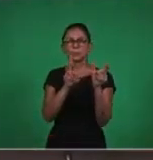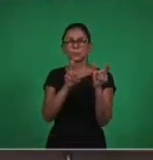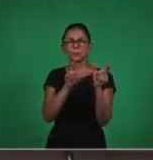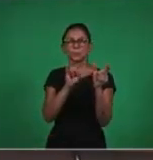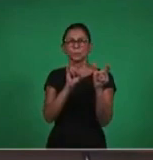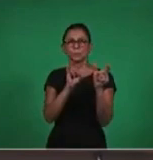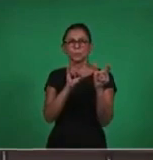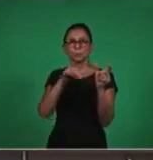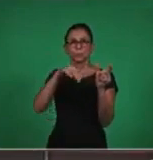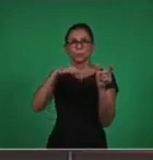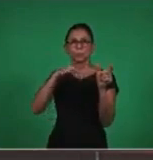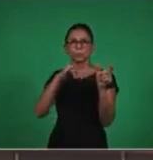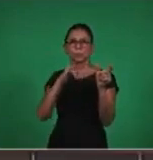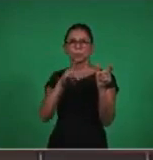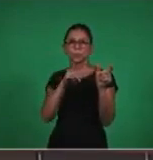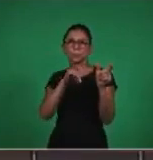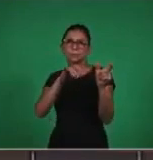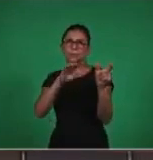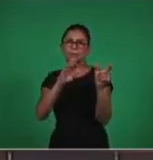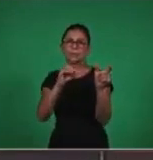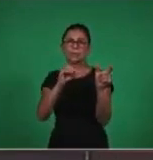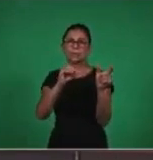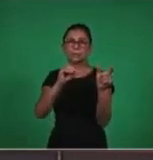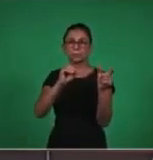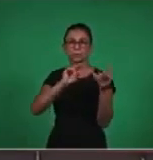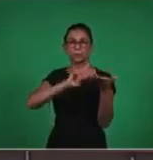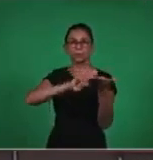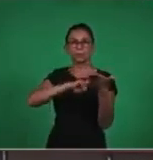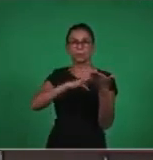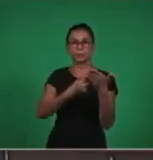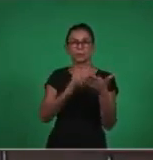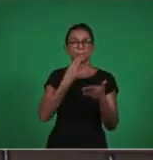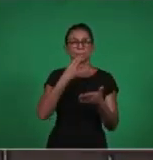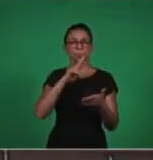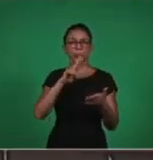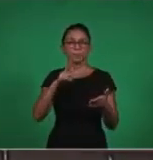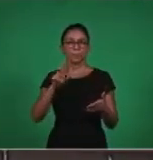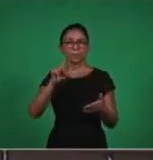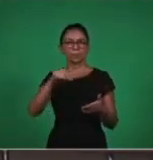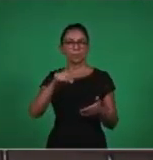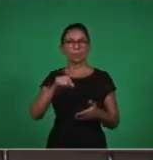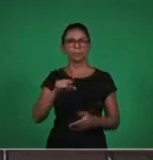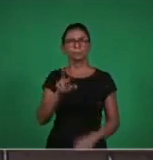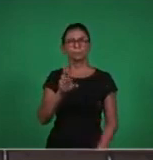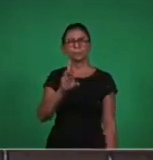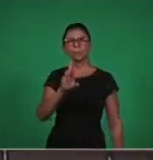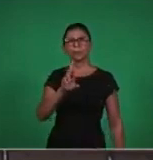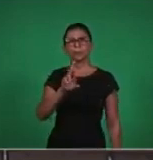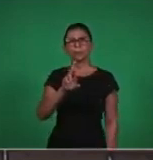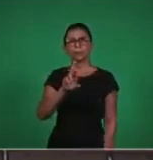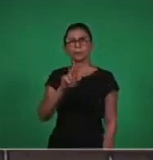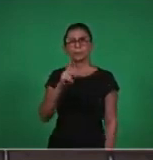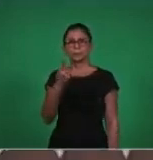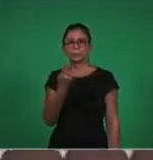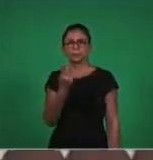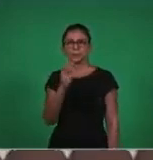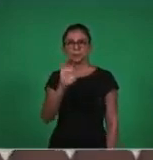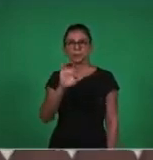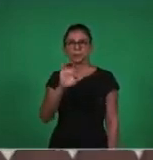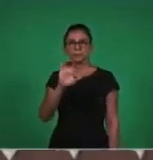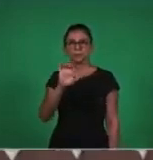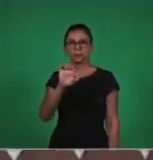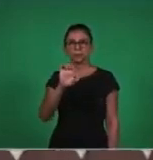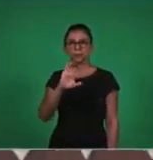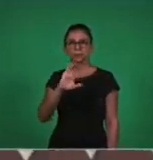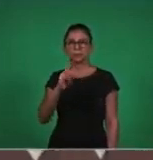traduzida no hebraico, é a palavra reshit. E a palavra reshit em português é espaço